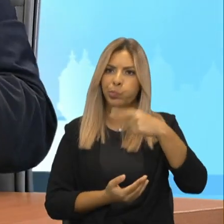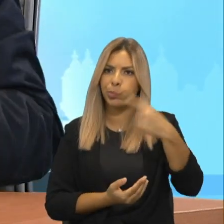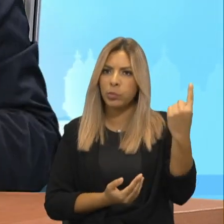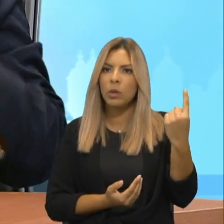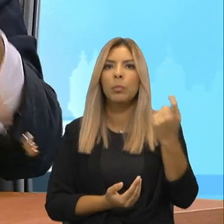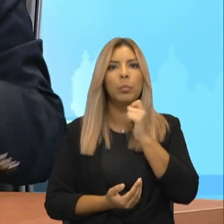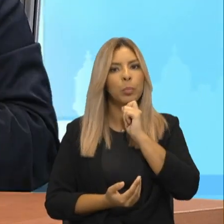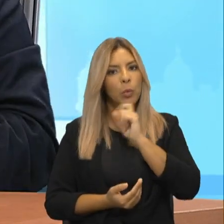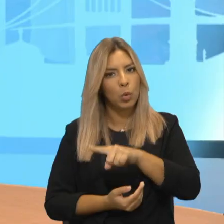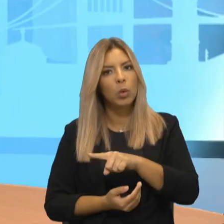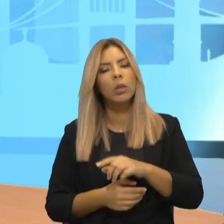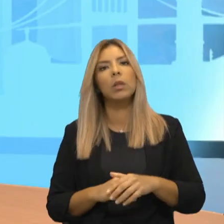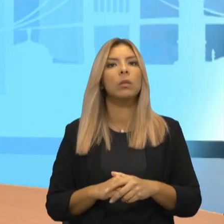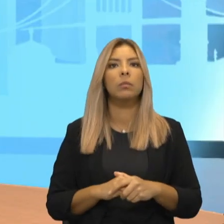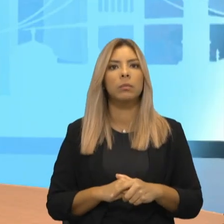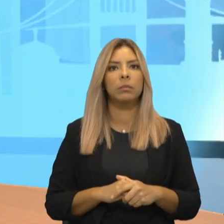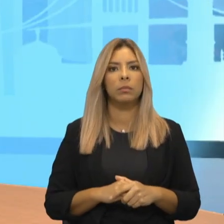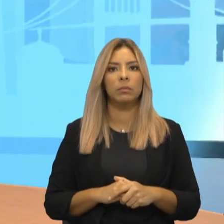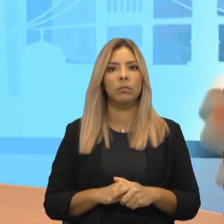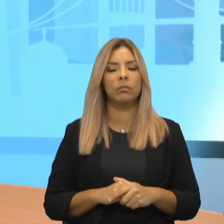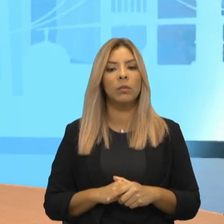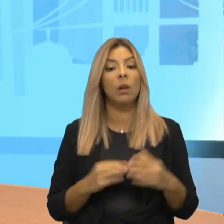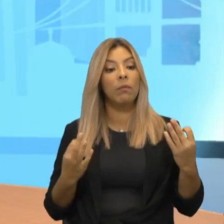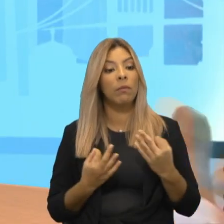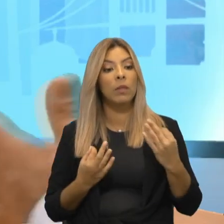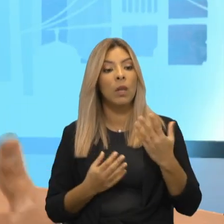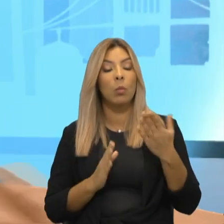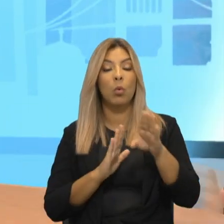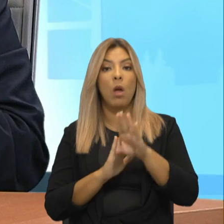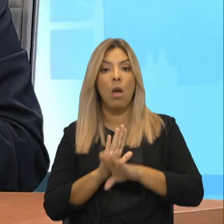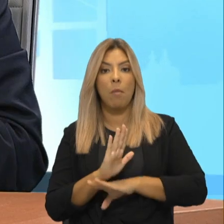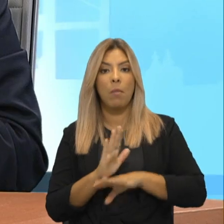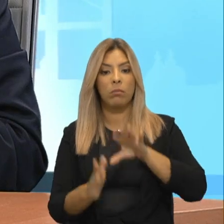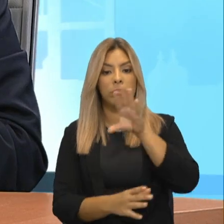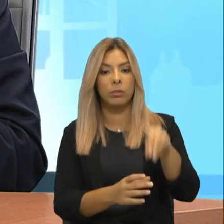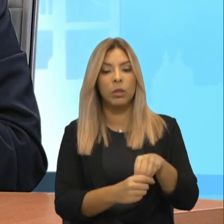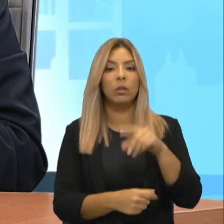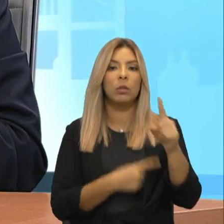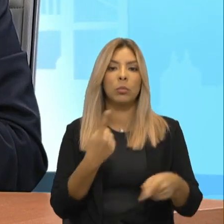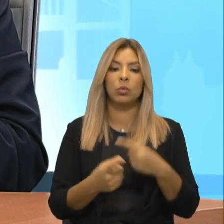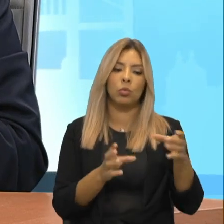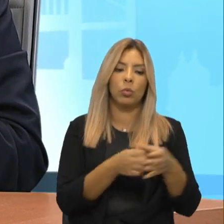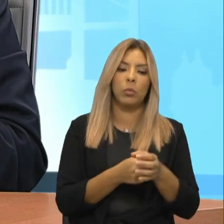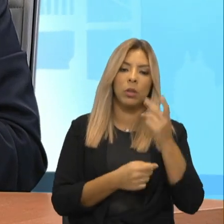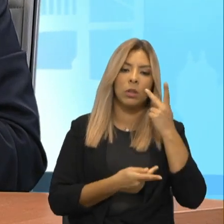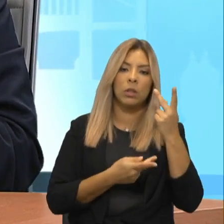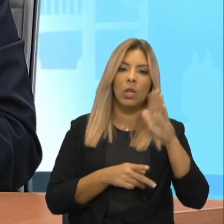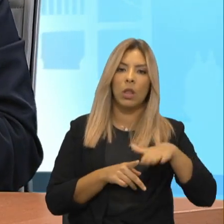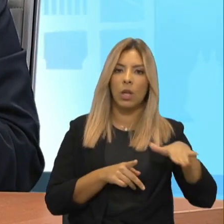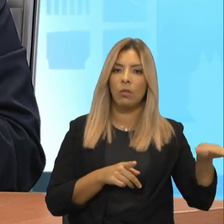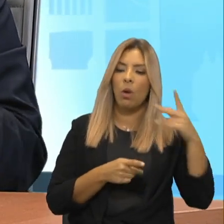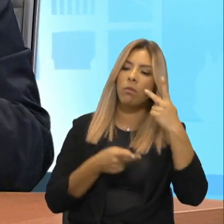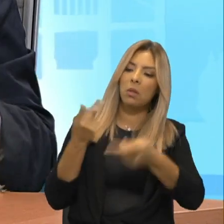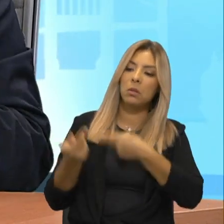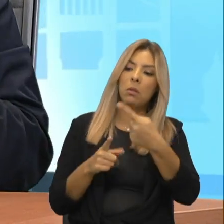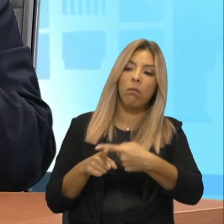apresentar-se para ser considerado no programa do Congresso, depois naturalmente avaliado pela Comissão Científica, se tiver pertinência, e portanto